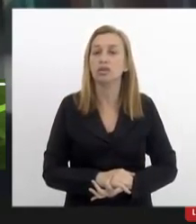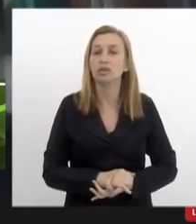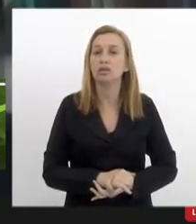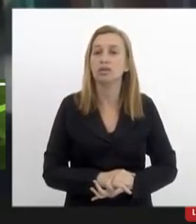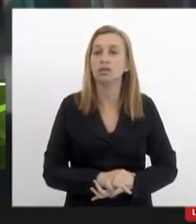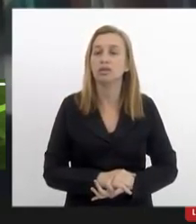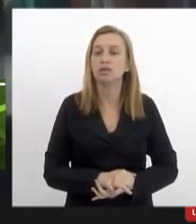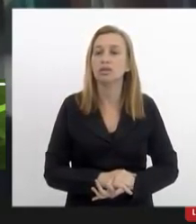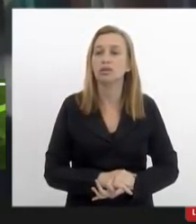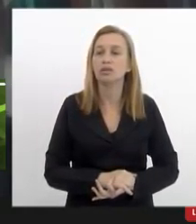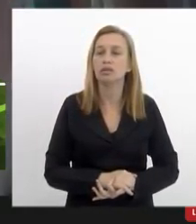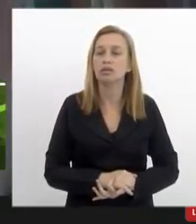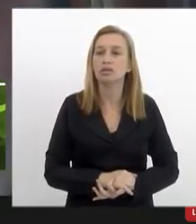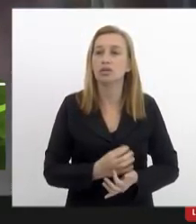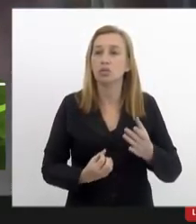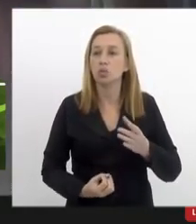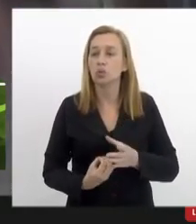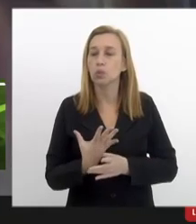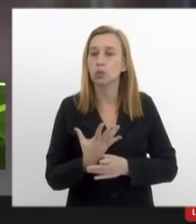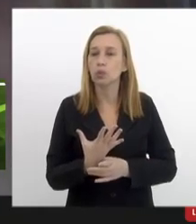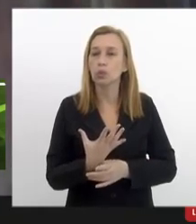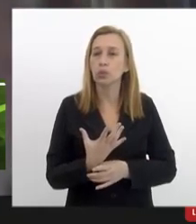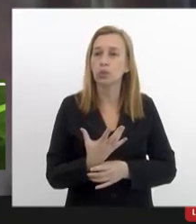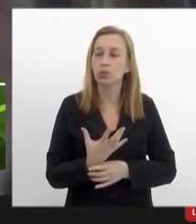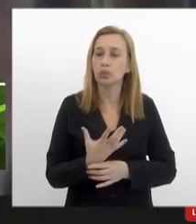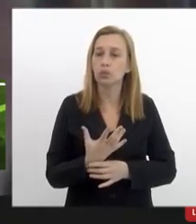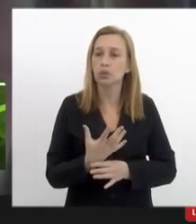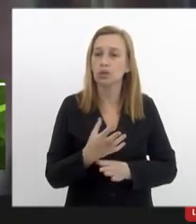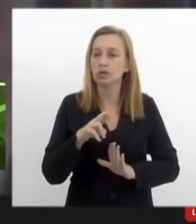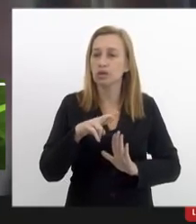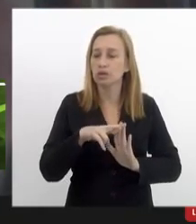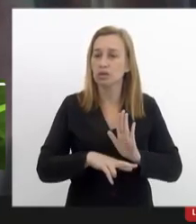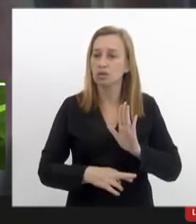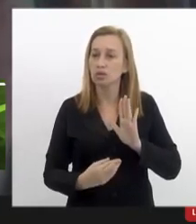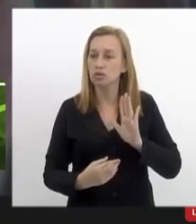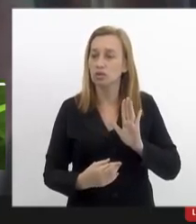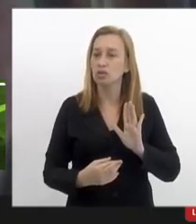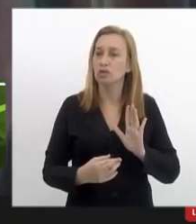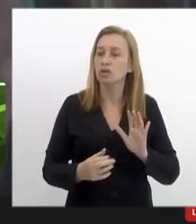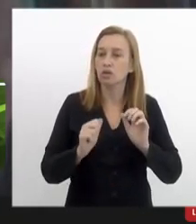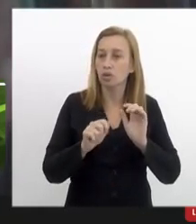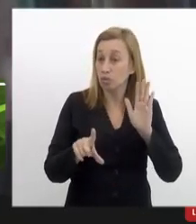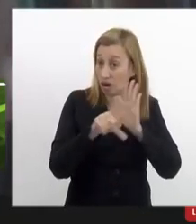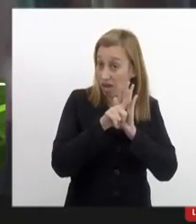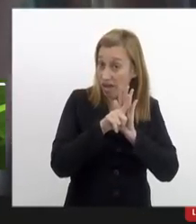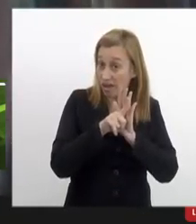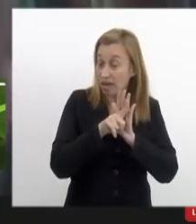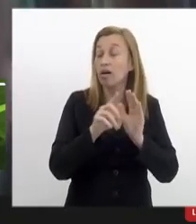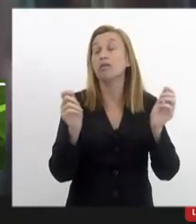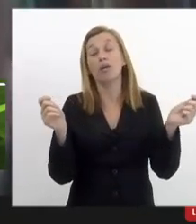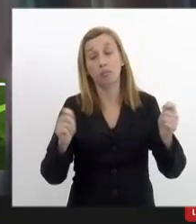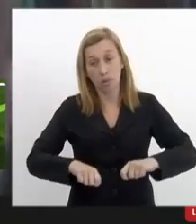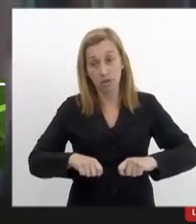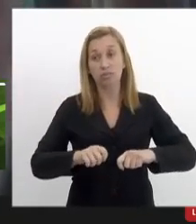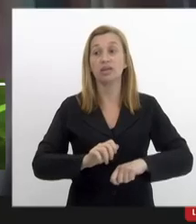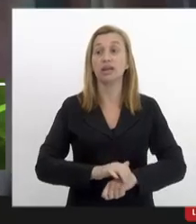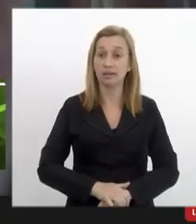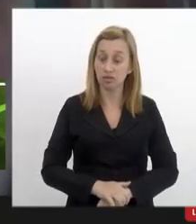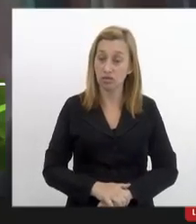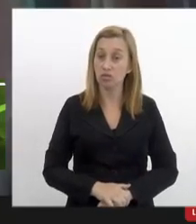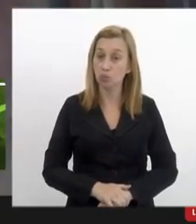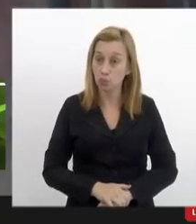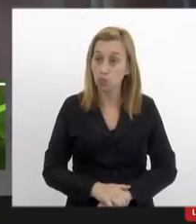cria-se no regramento daquilo que a gente produz como legislação a possibilidade